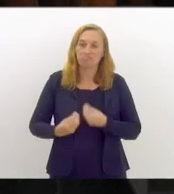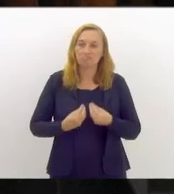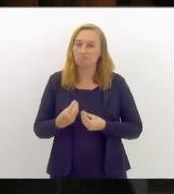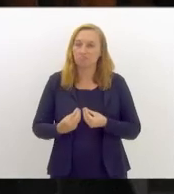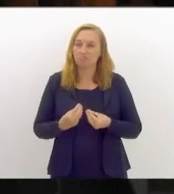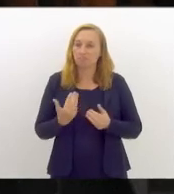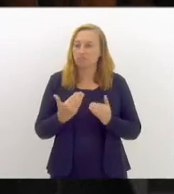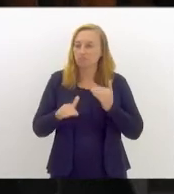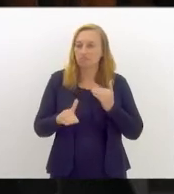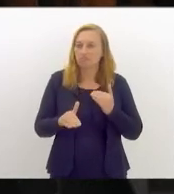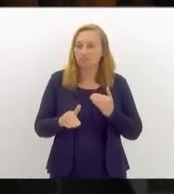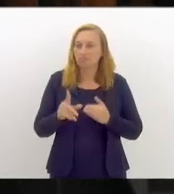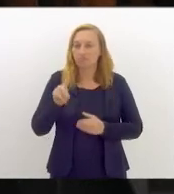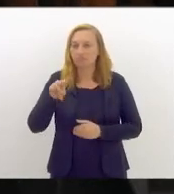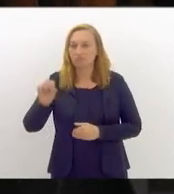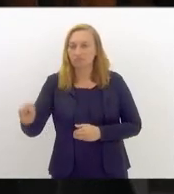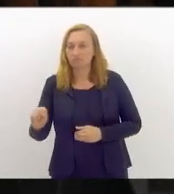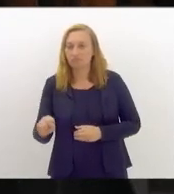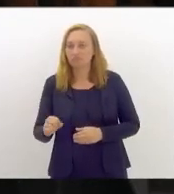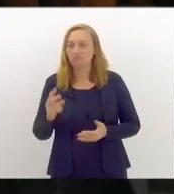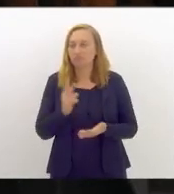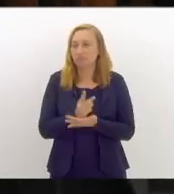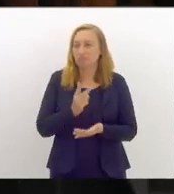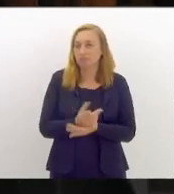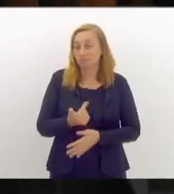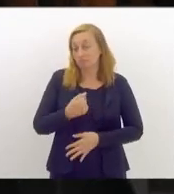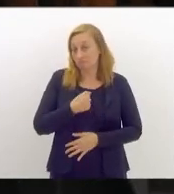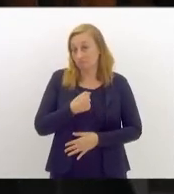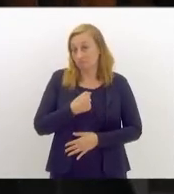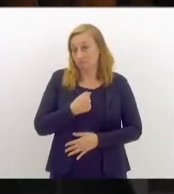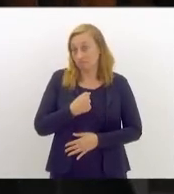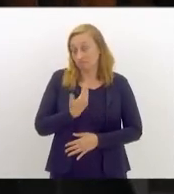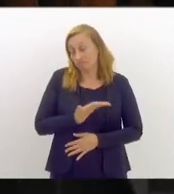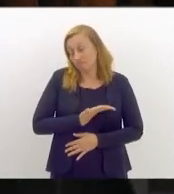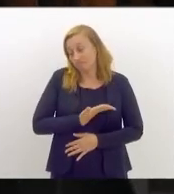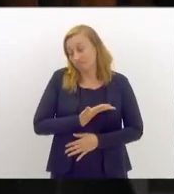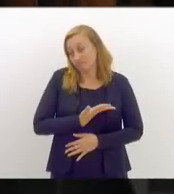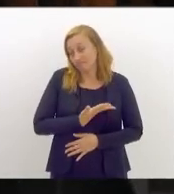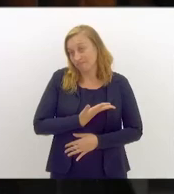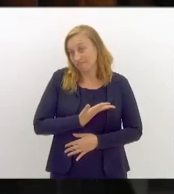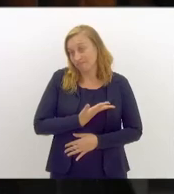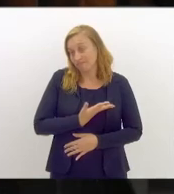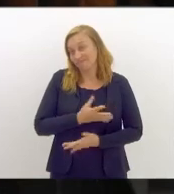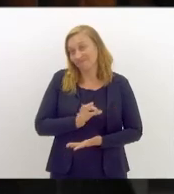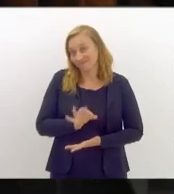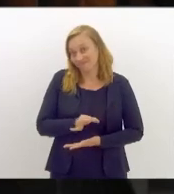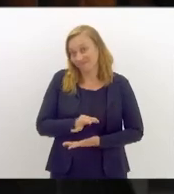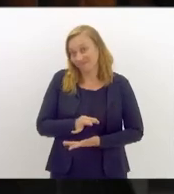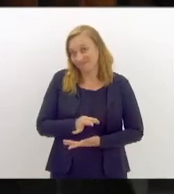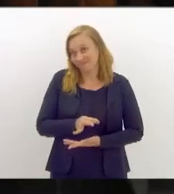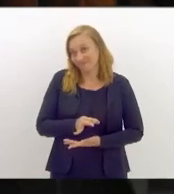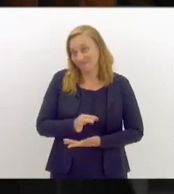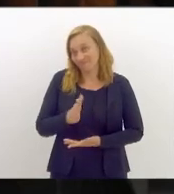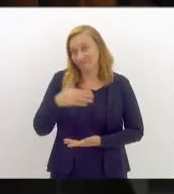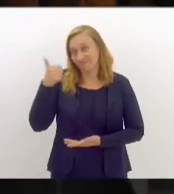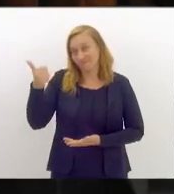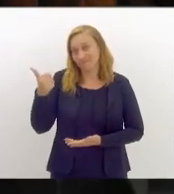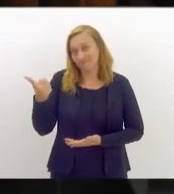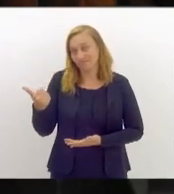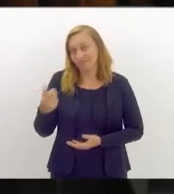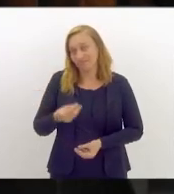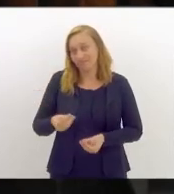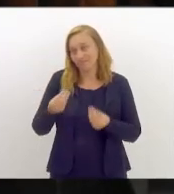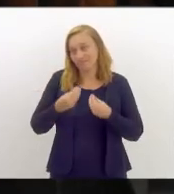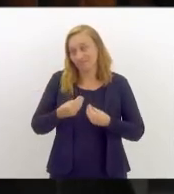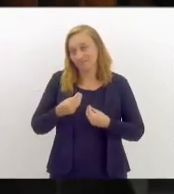discordar de Vinícius de Moraes Ainda mais eu que no quesito amigo modéstia à parte tem os melhores que a vida